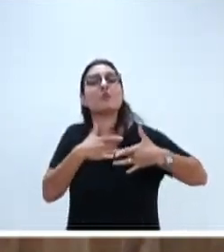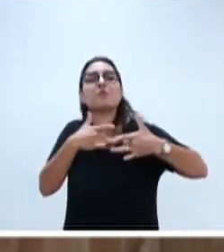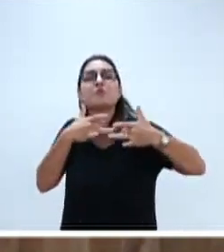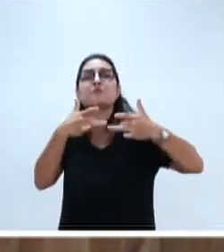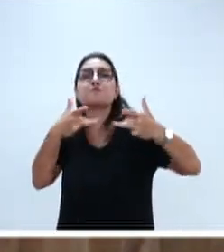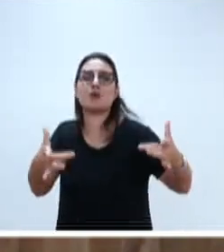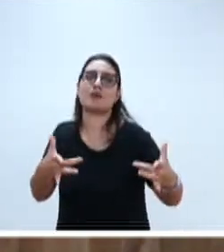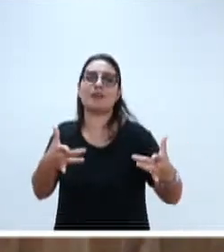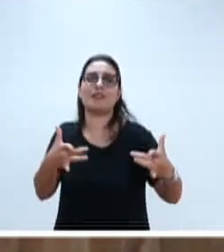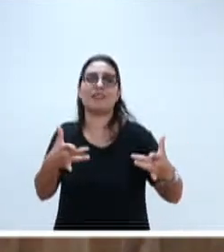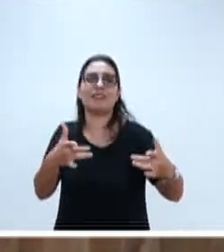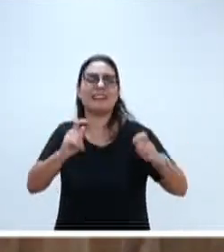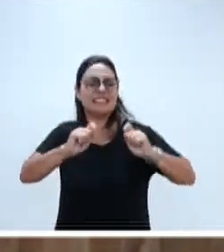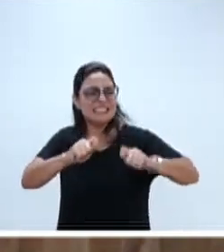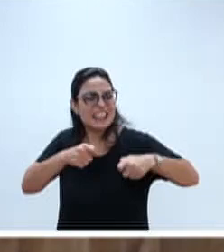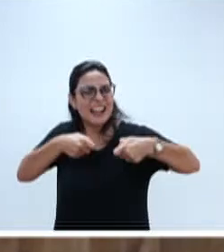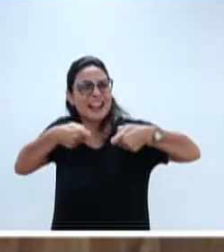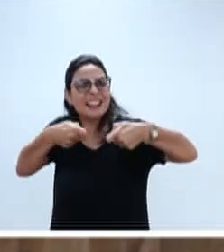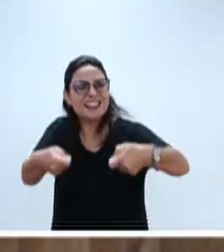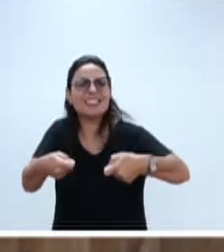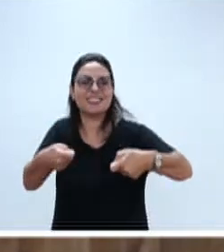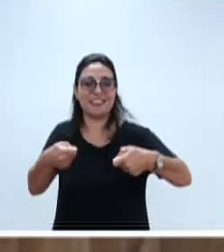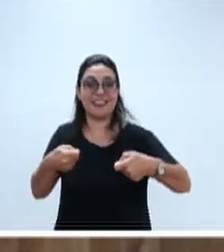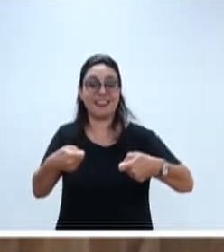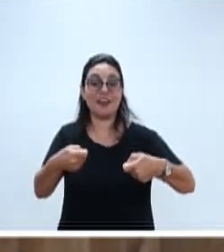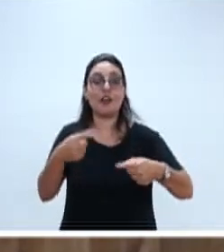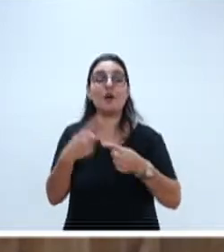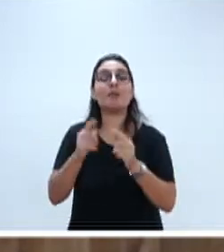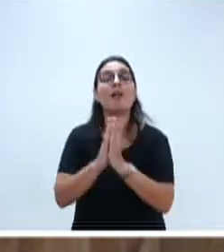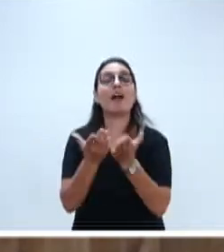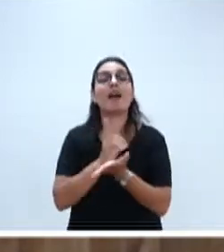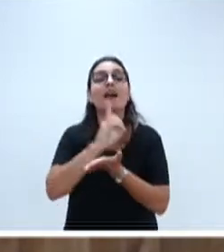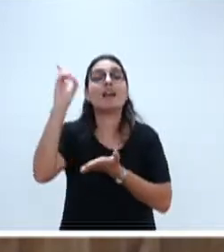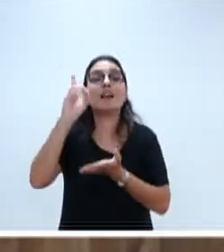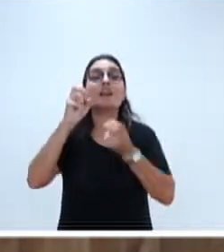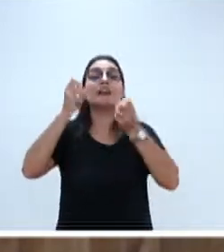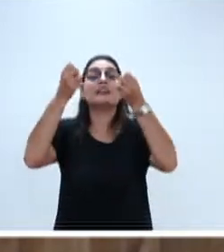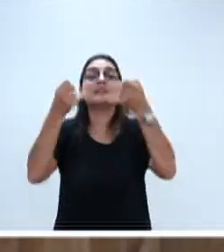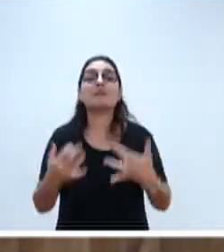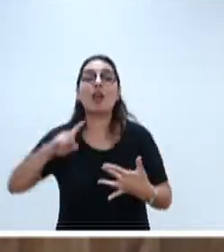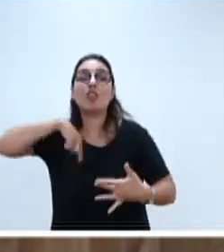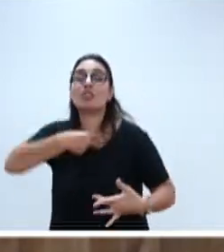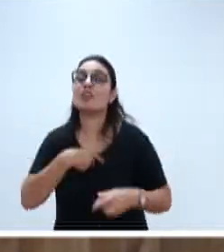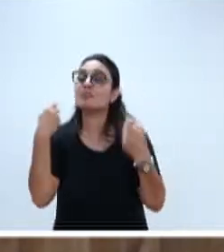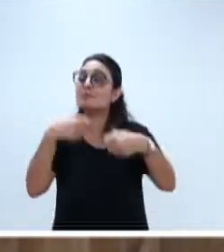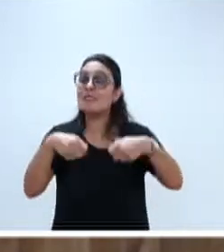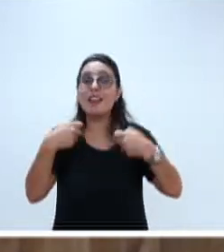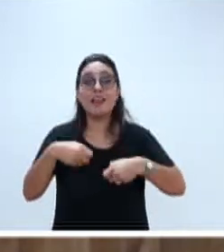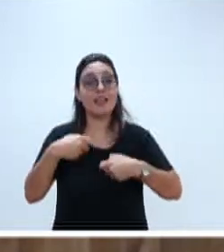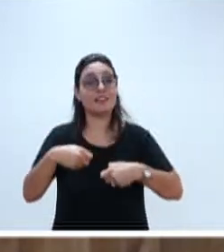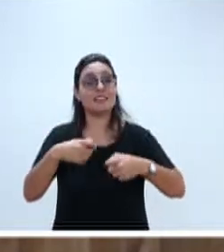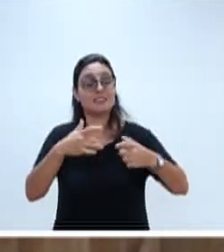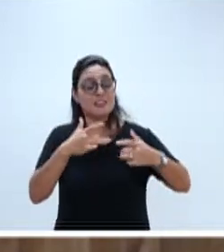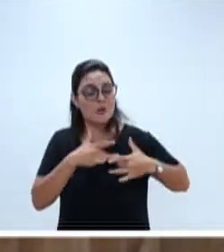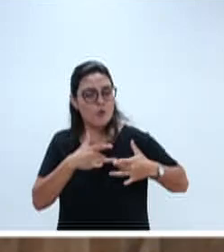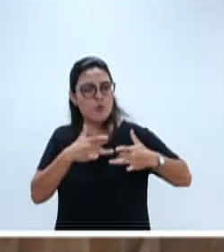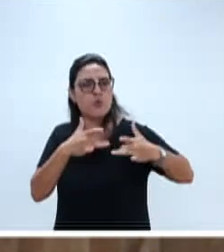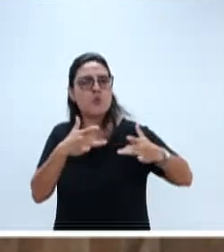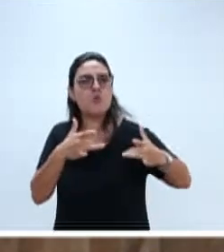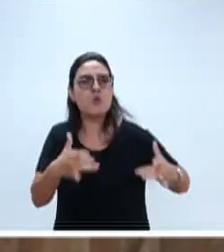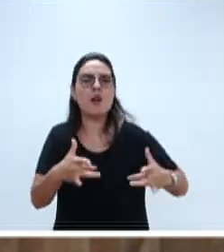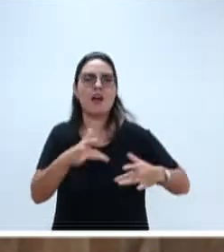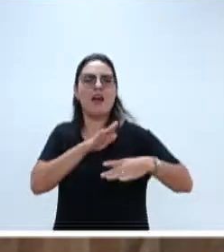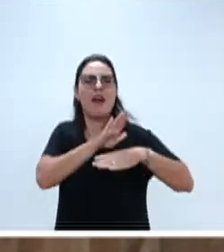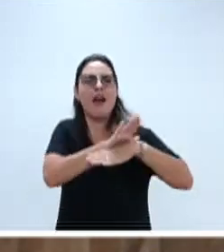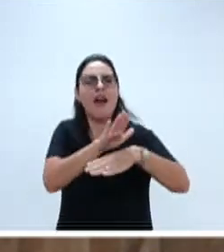em dar. Olha, a Bíblia diz que melhor coisa é dar do que receber. E a gente, infelizmente, foi educado